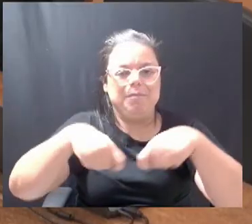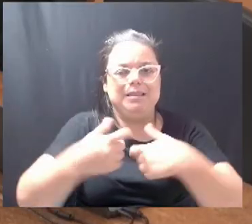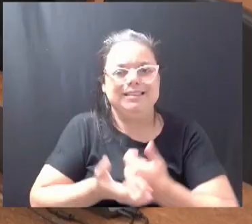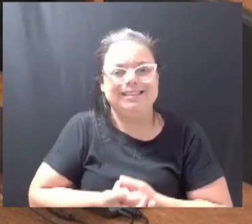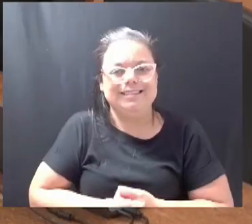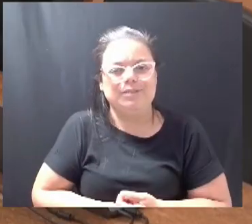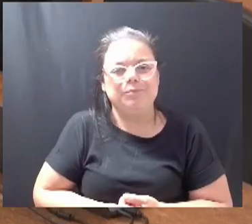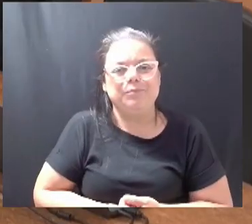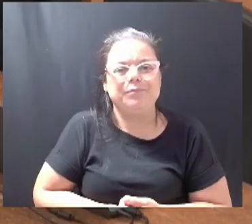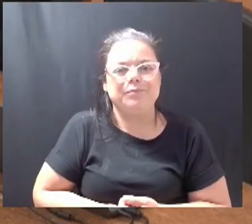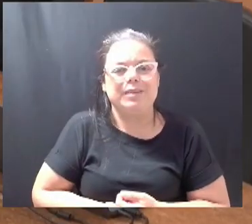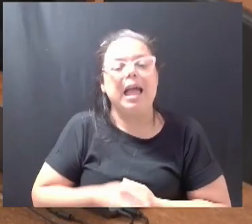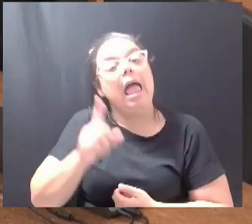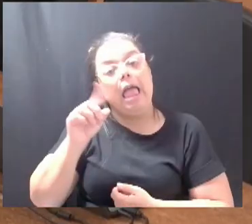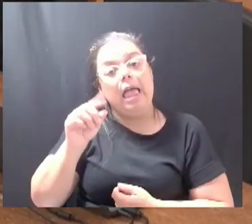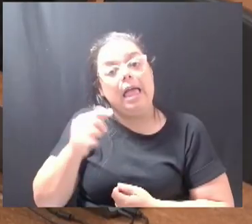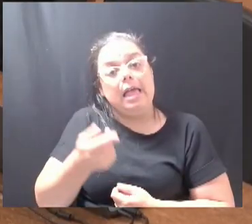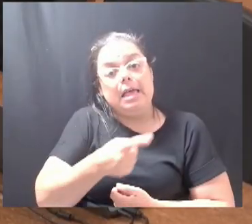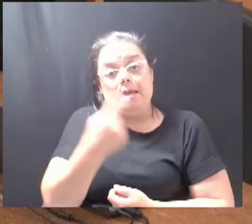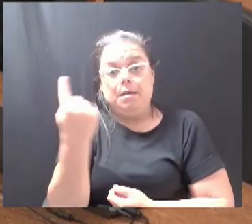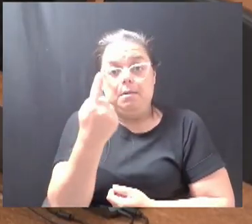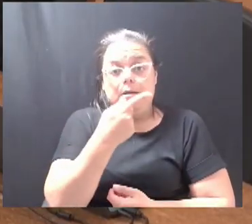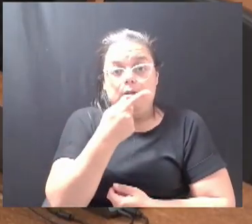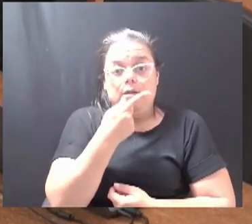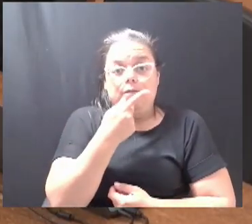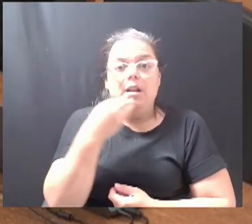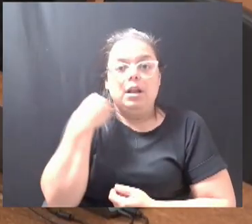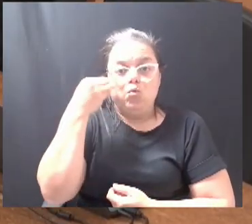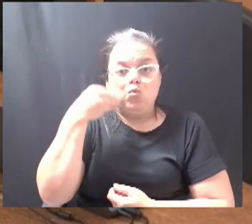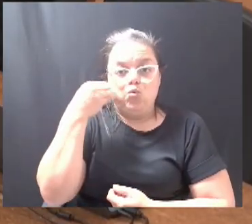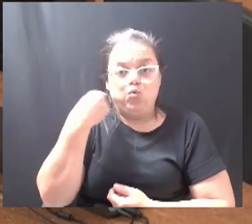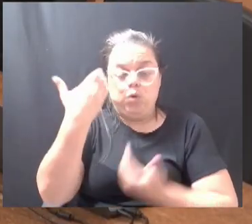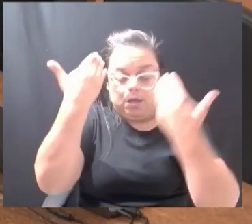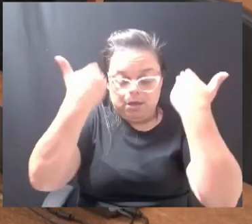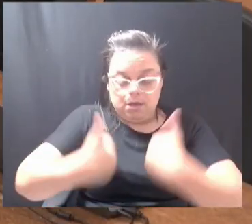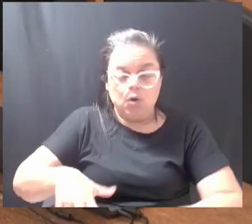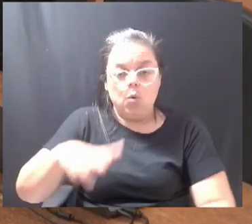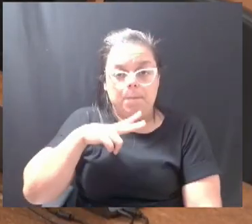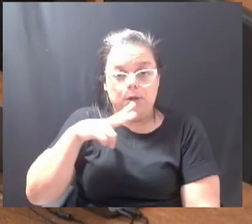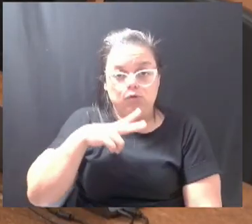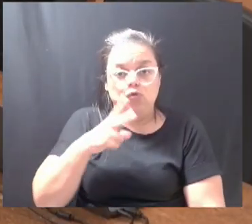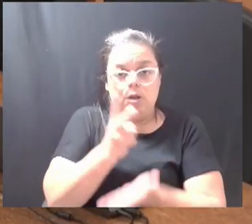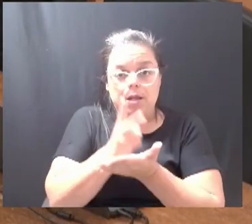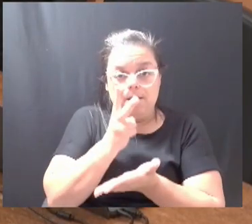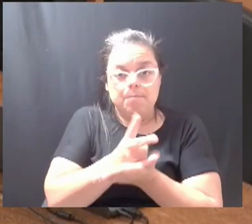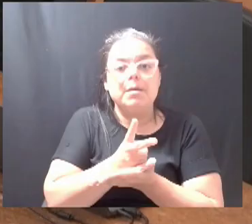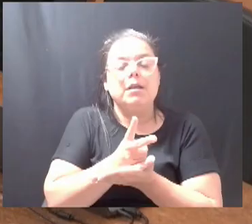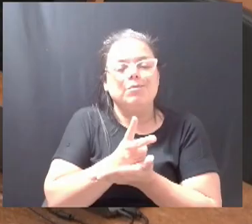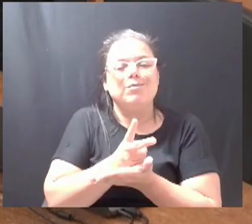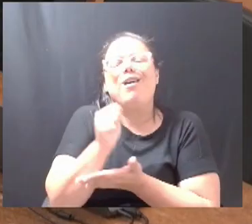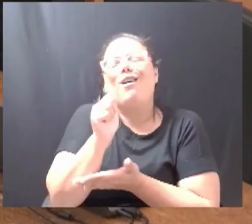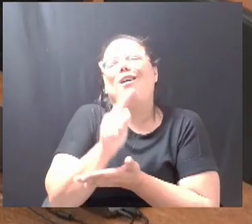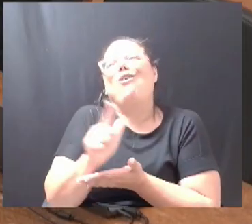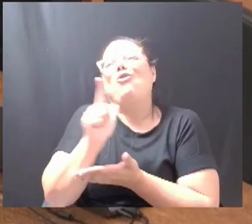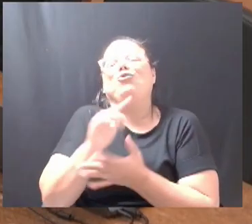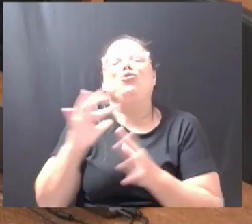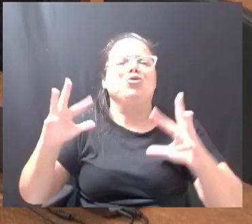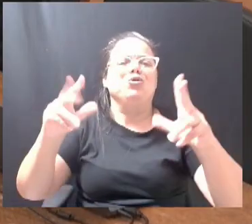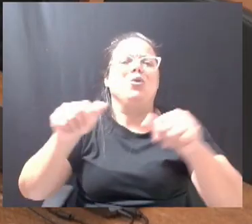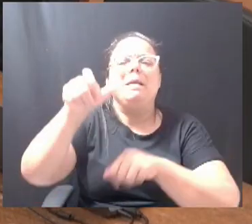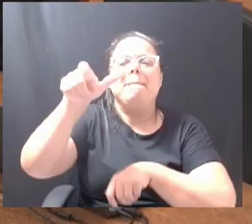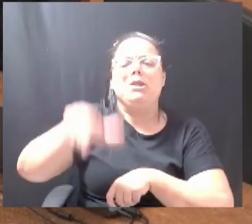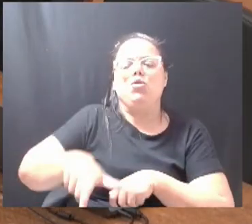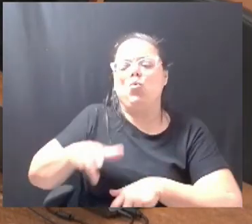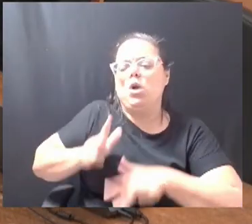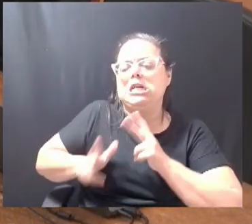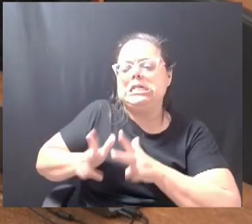Primeiro, falar um pouco da minha experiência pessoal, exatamente que é de toda pessoa que gagueja. Momentos que você tem uma